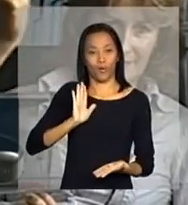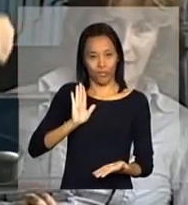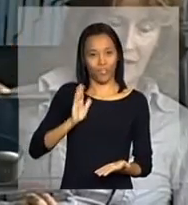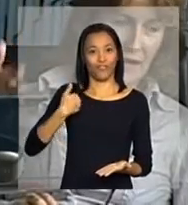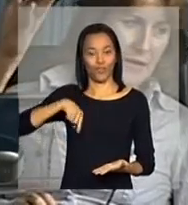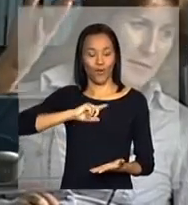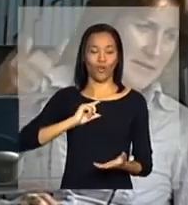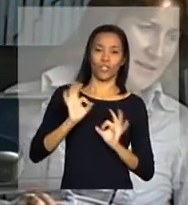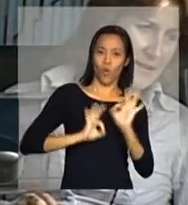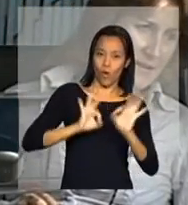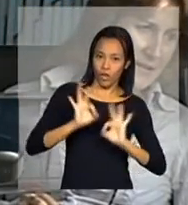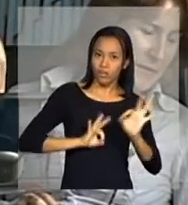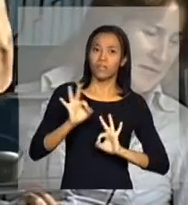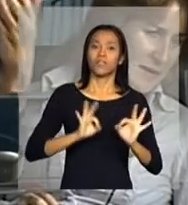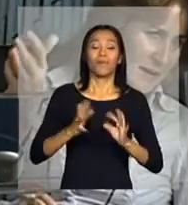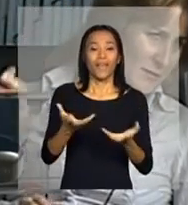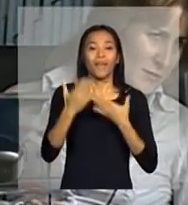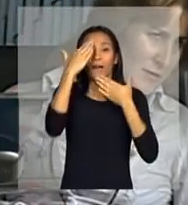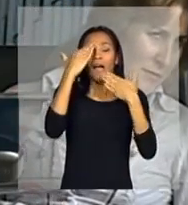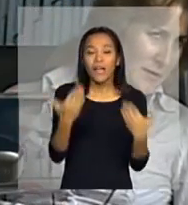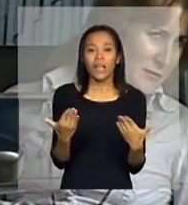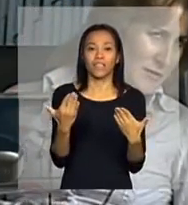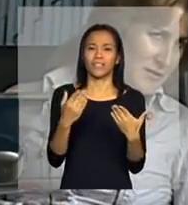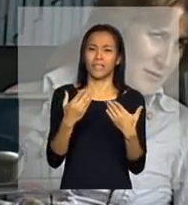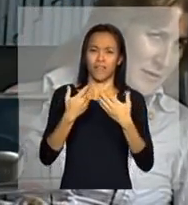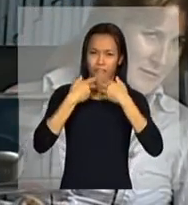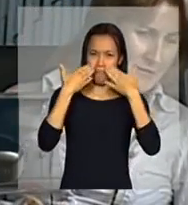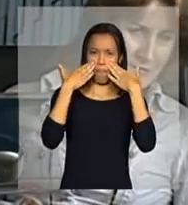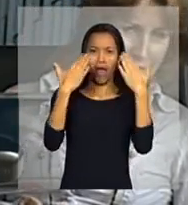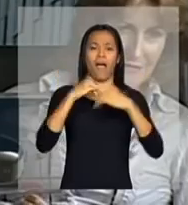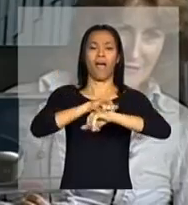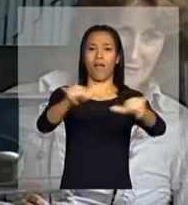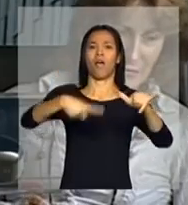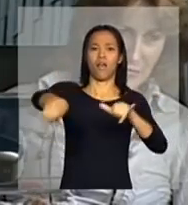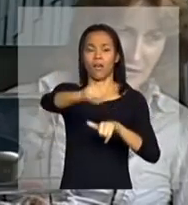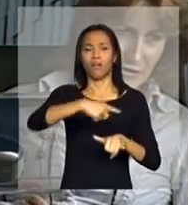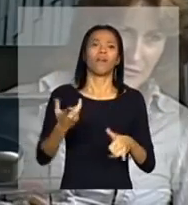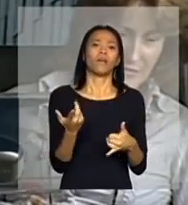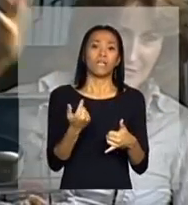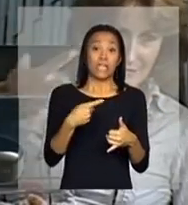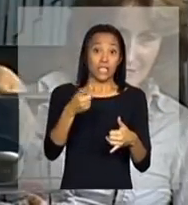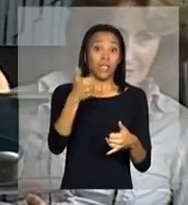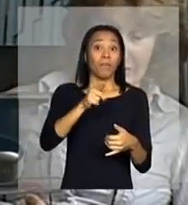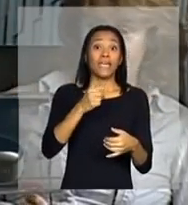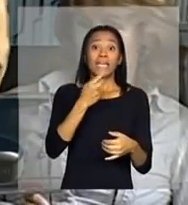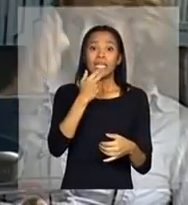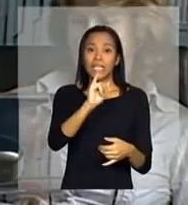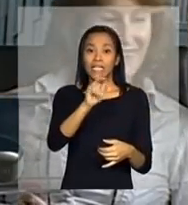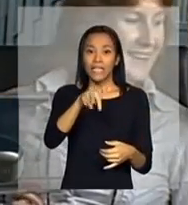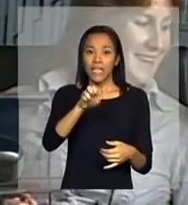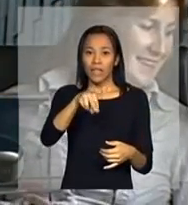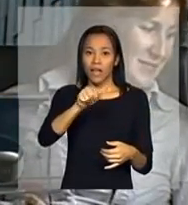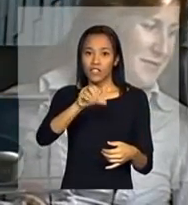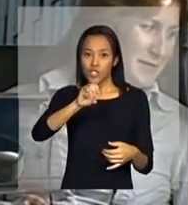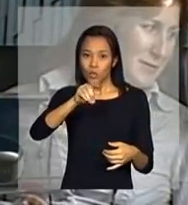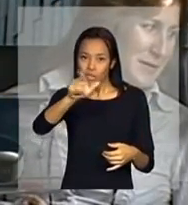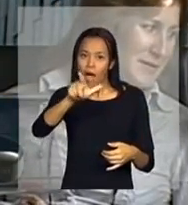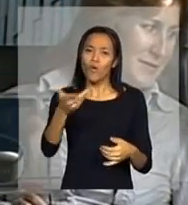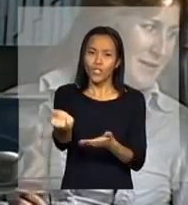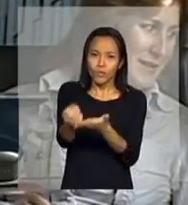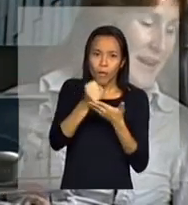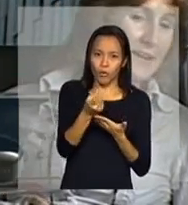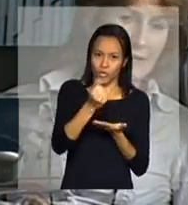nós construímos. Quero agradecer publicamente à cooperação internacional que nos ajuda nesse remanejamento de recursos,